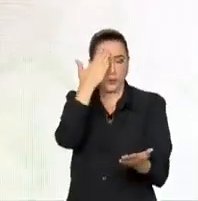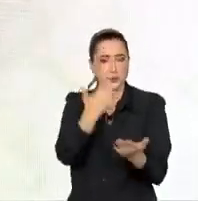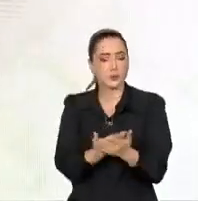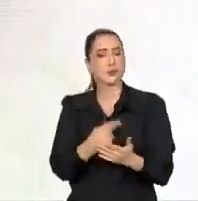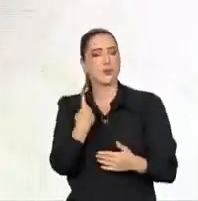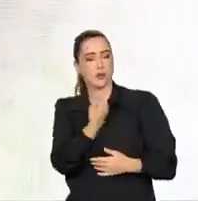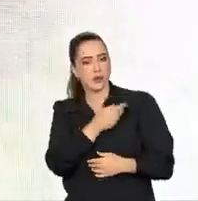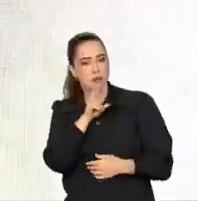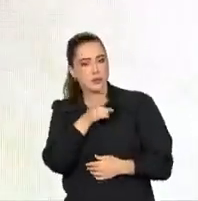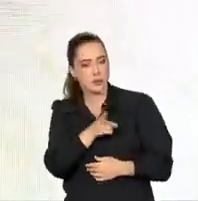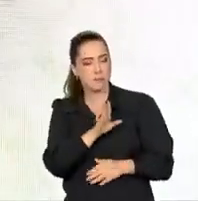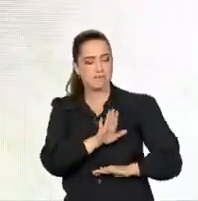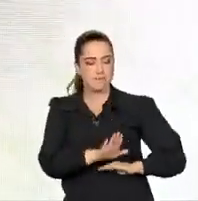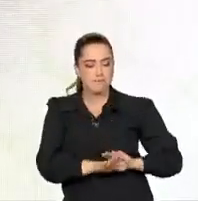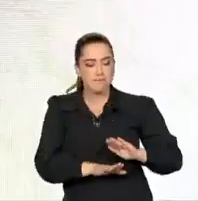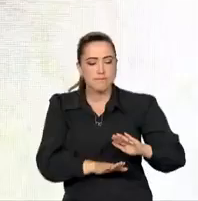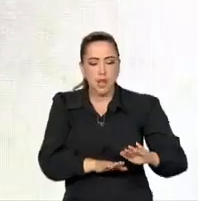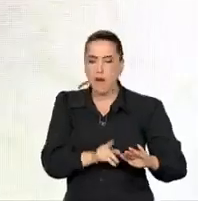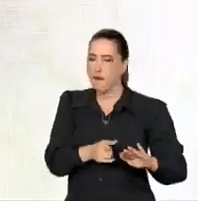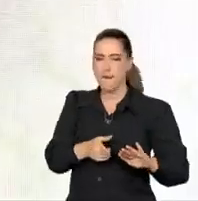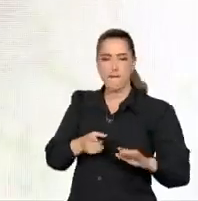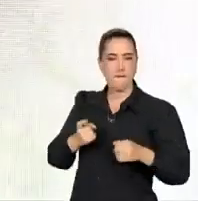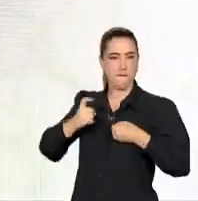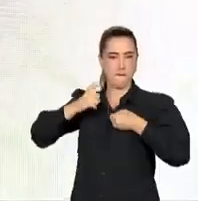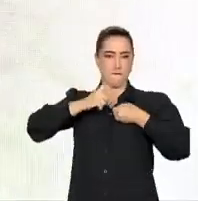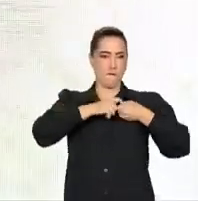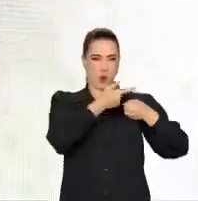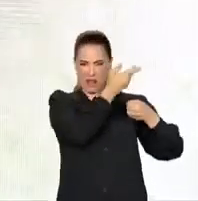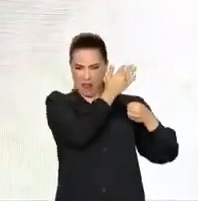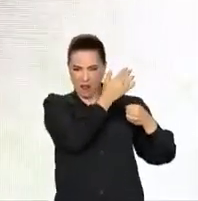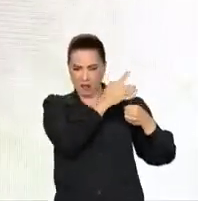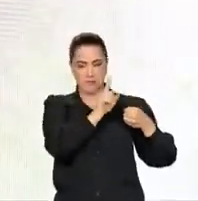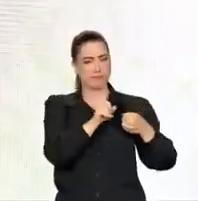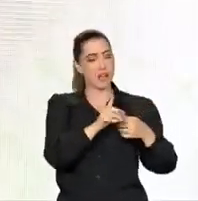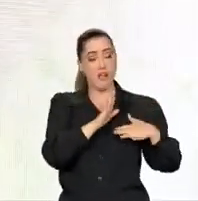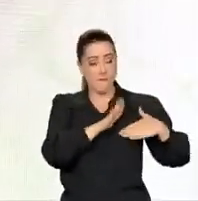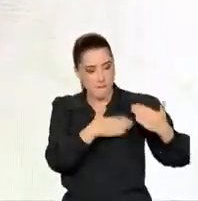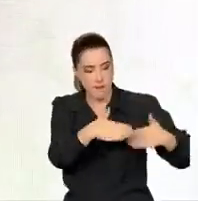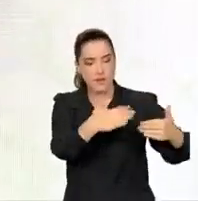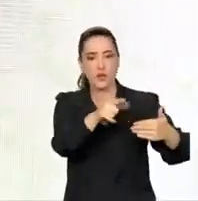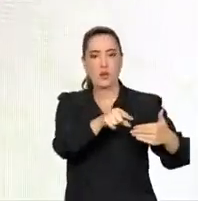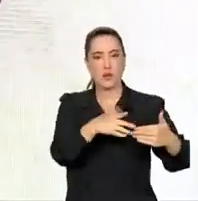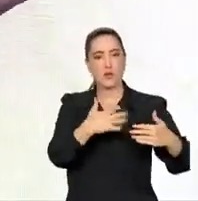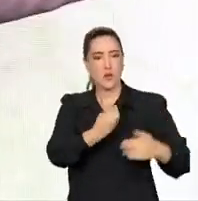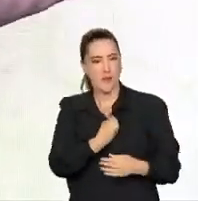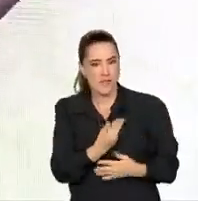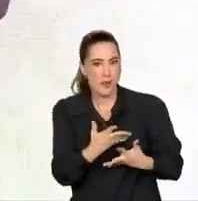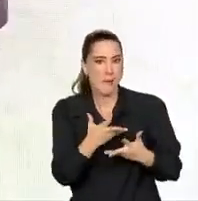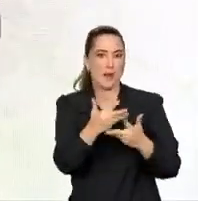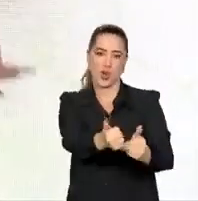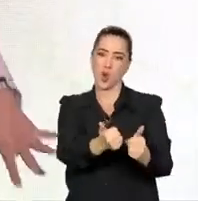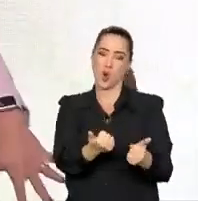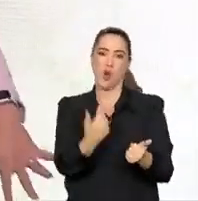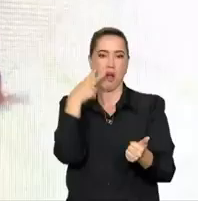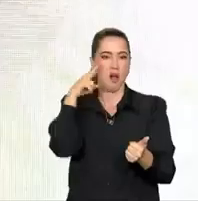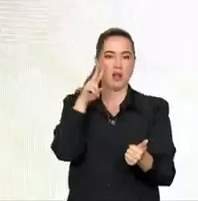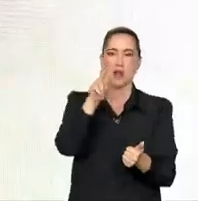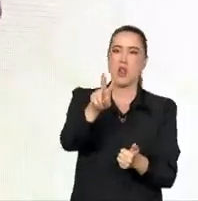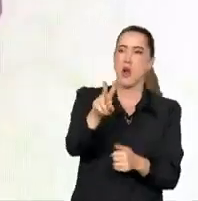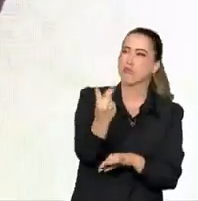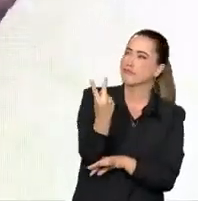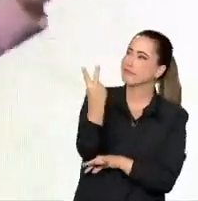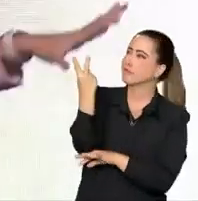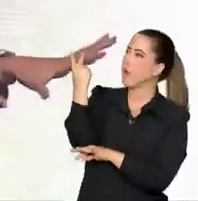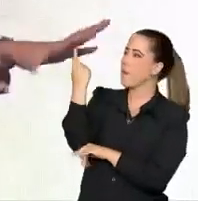não para o retrocesso, mas para uma vida digna, para uma educação digna. E que a gente possa, assim, olhar lá na frente e ver eventos como esse, mas